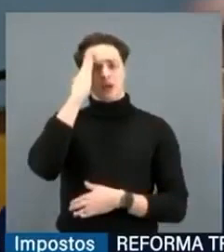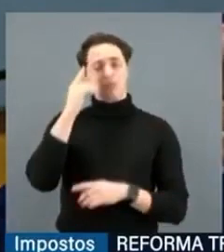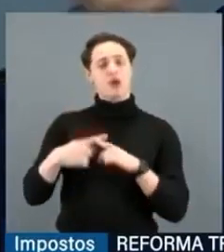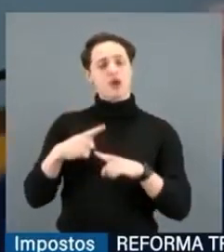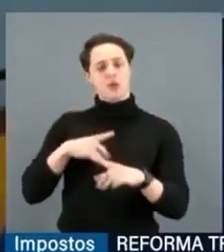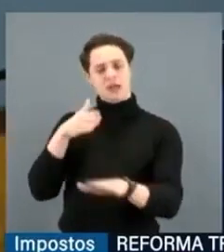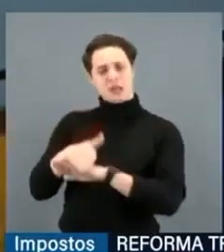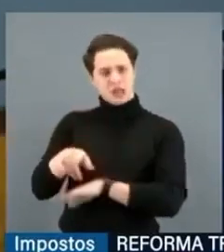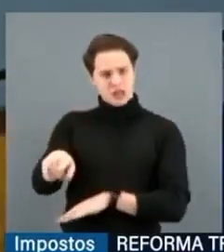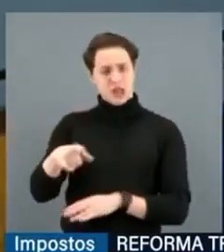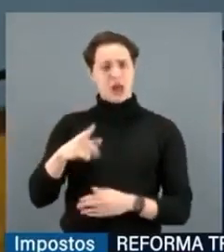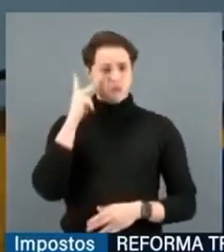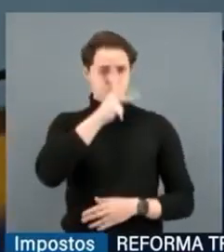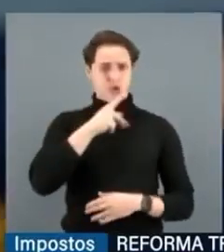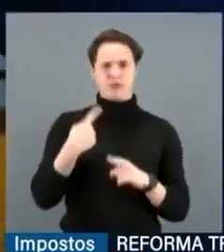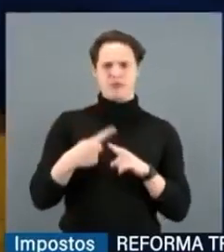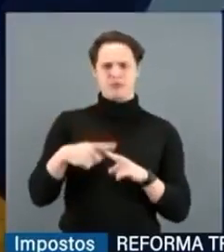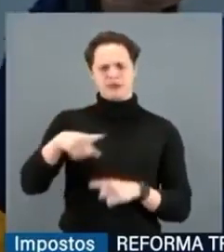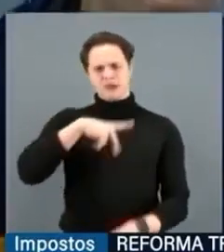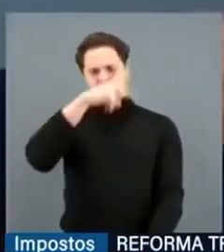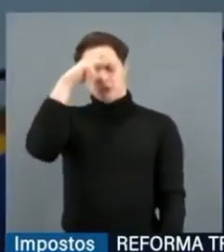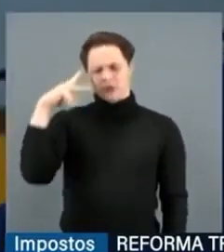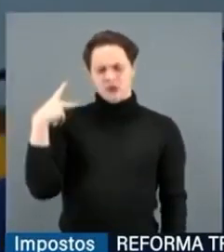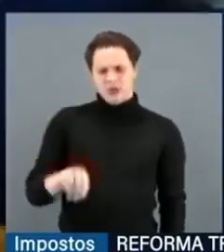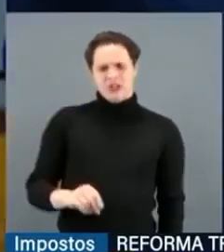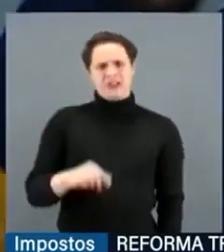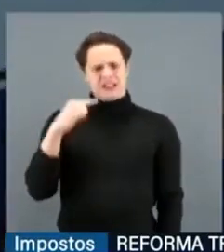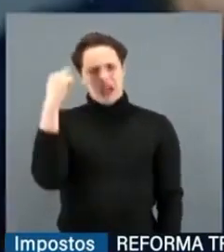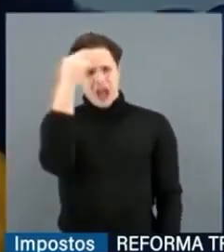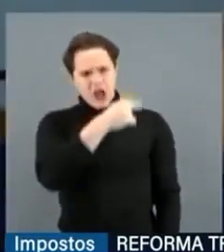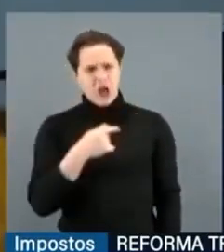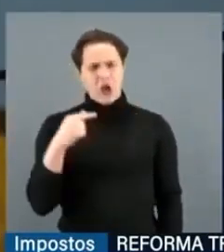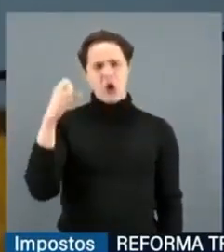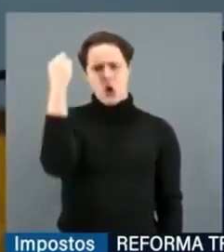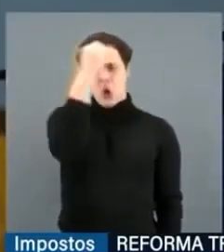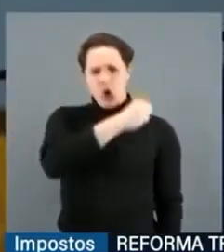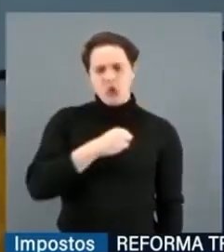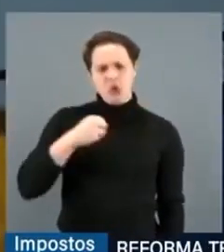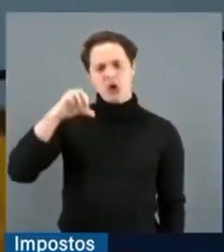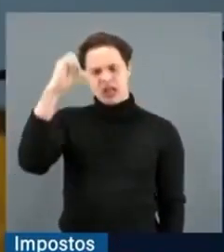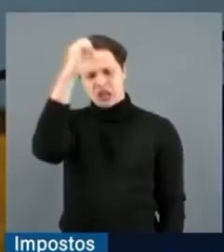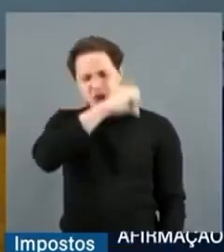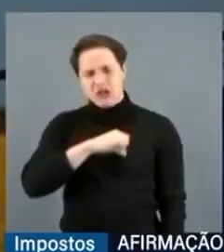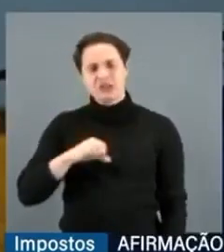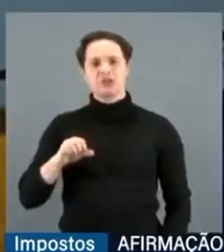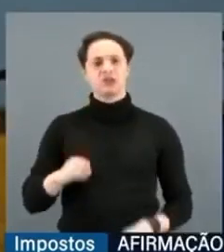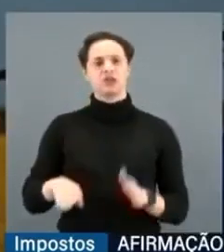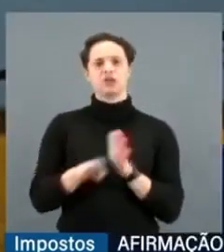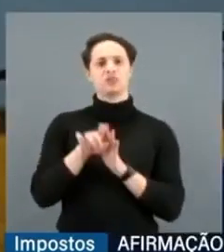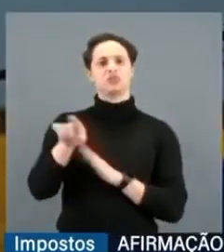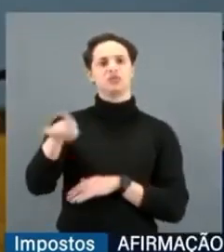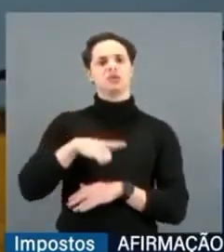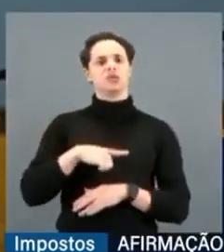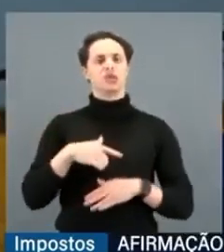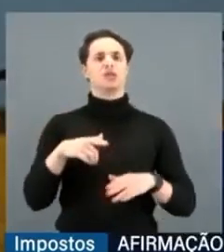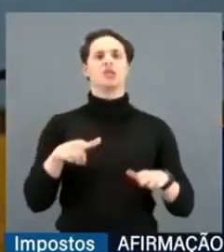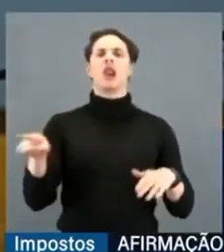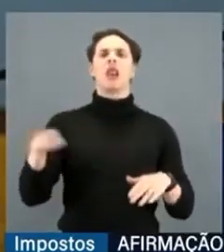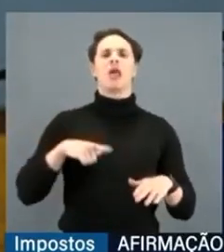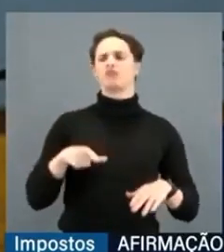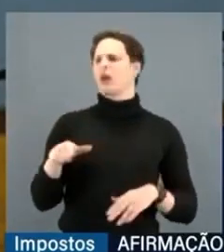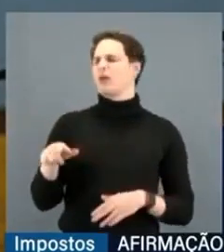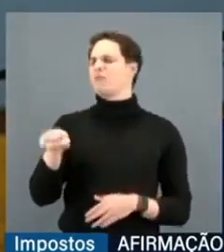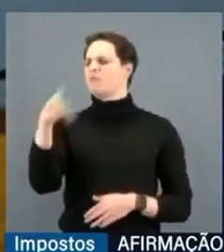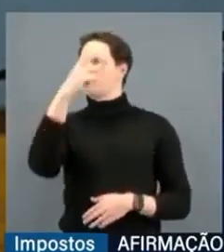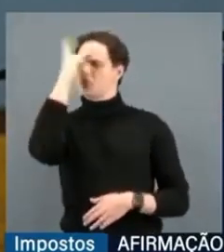lá ralando igual doido, lá 7, 8 horas da manhã, 9, 10 e vai, chegava em casa, jornal. Fulano roubou, fulano botou